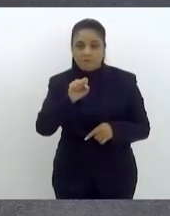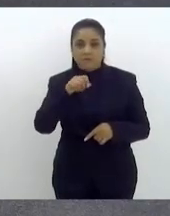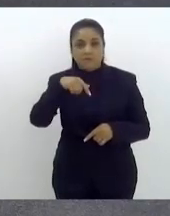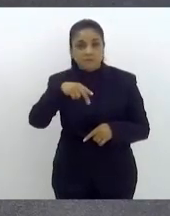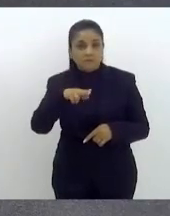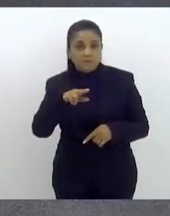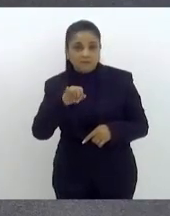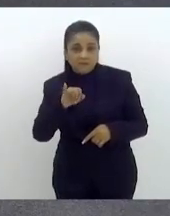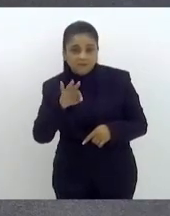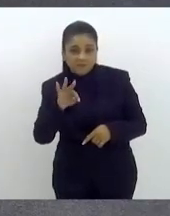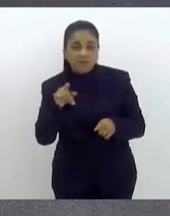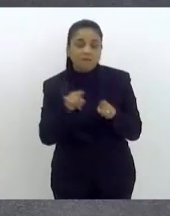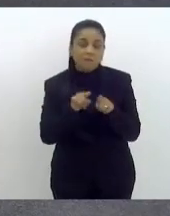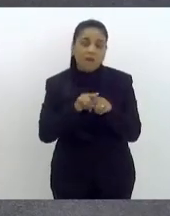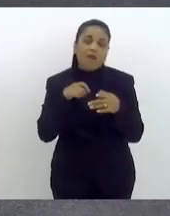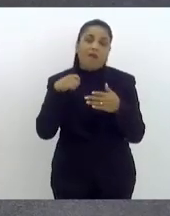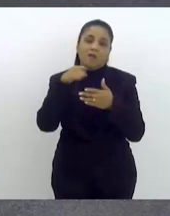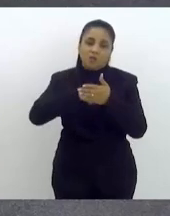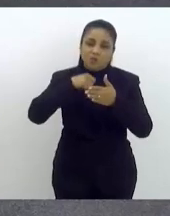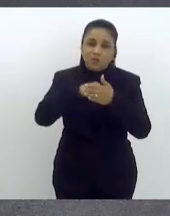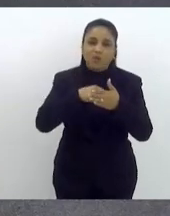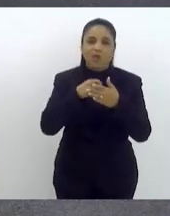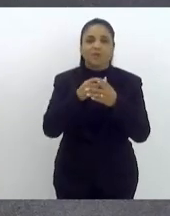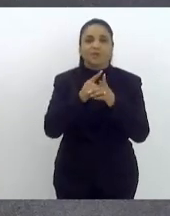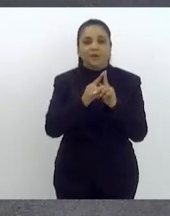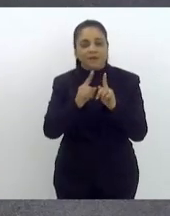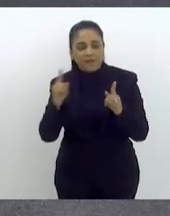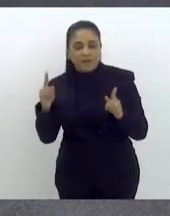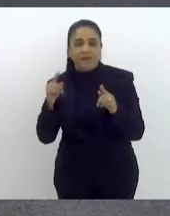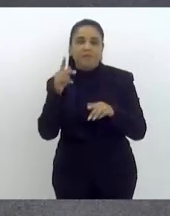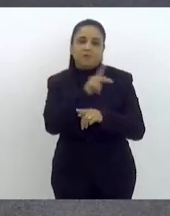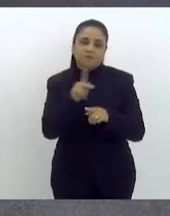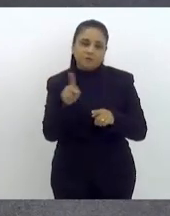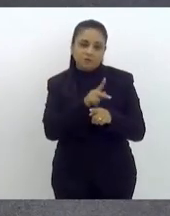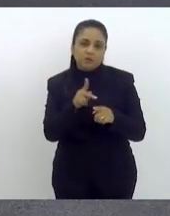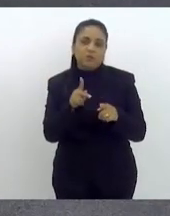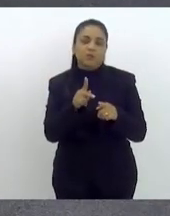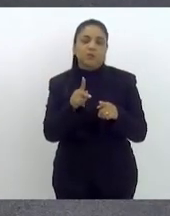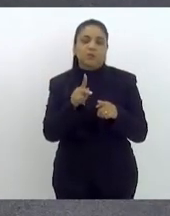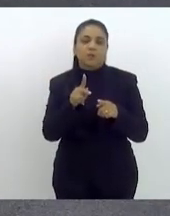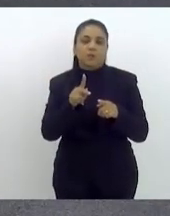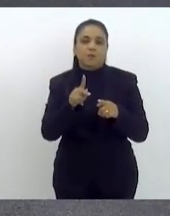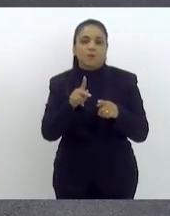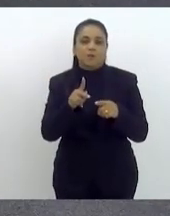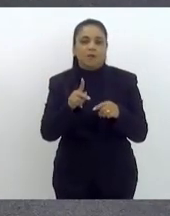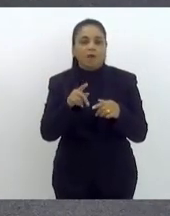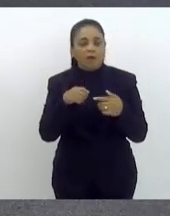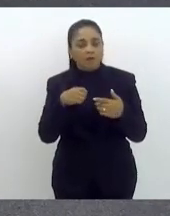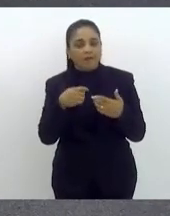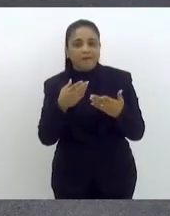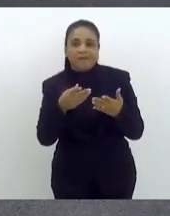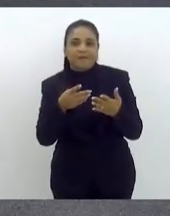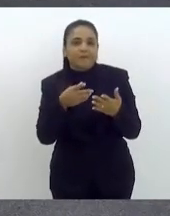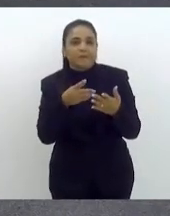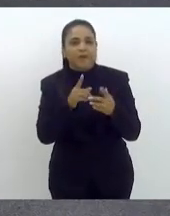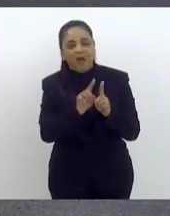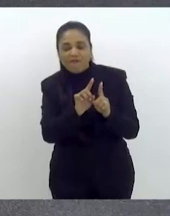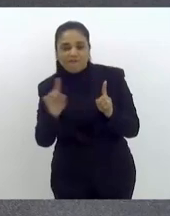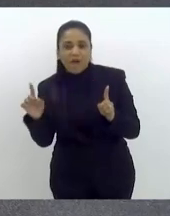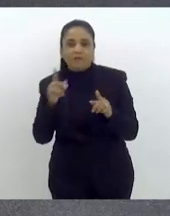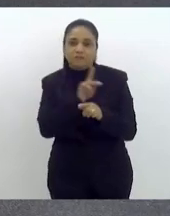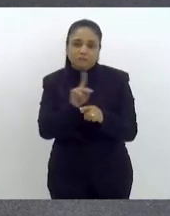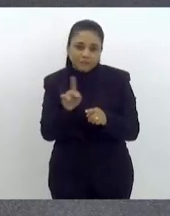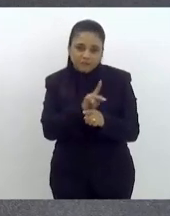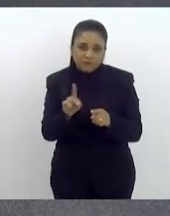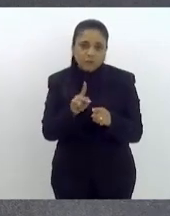aí o afastamento de professores lutando pela reintegração que foi feita aí de maneira injusta e se afastamento e